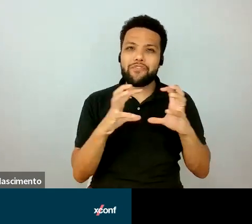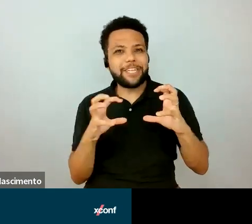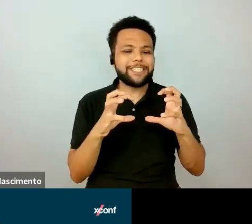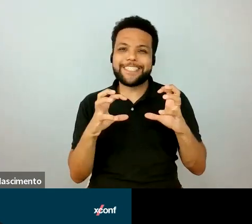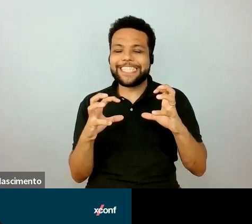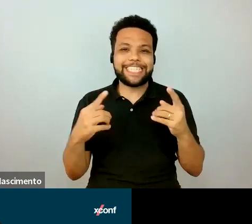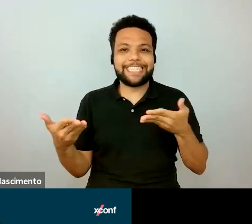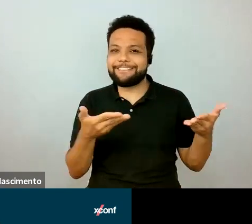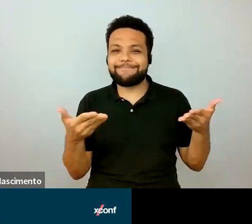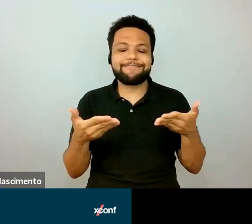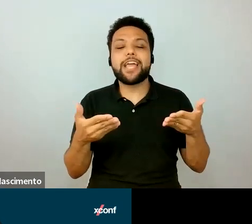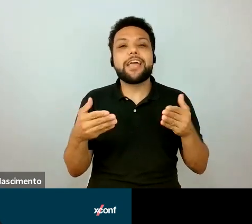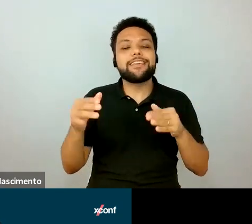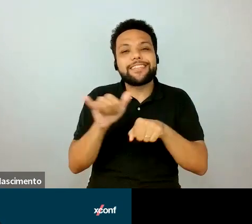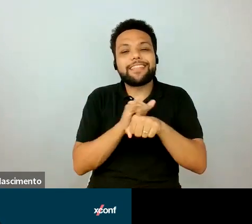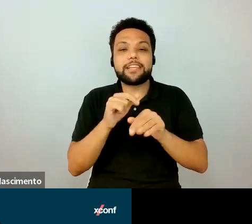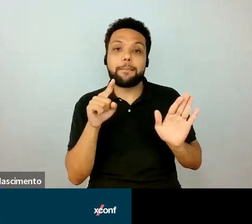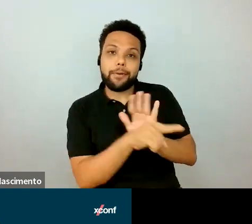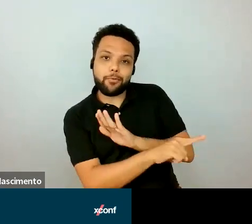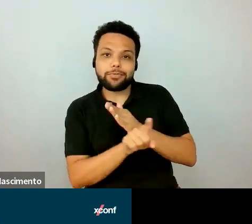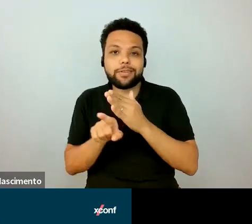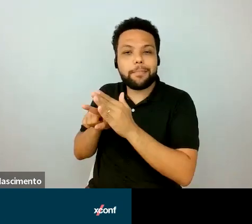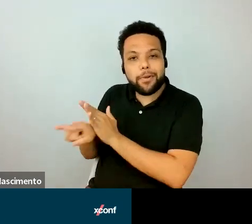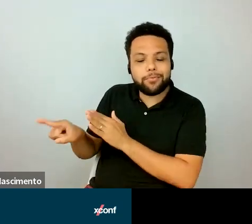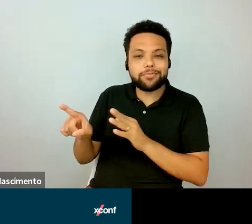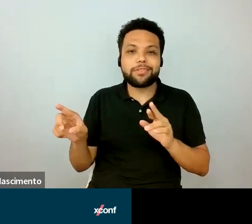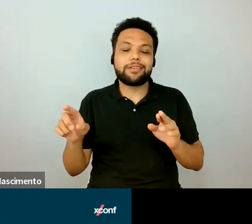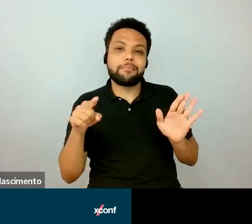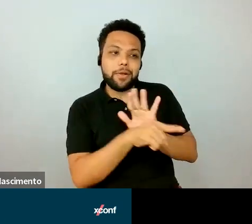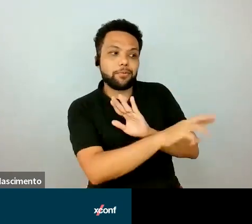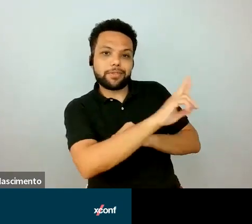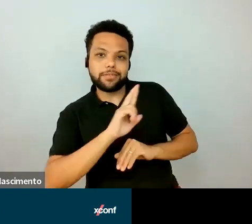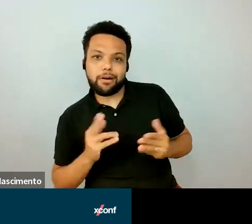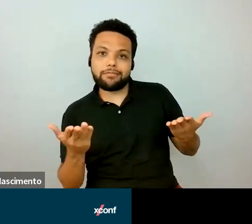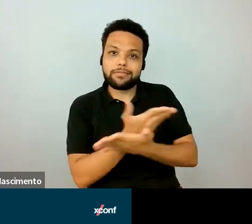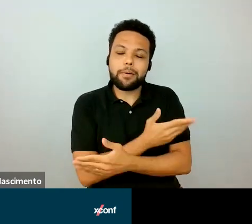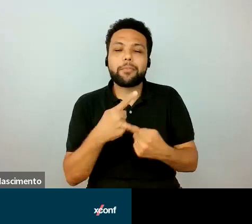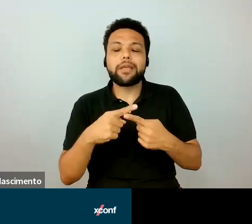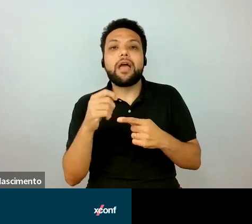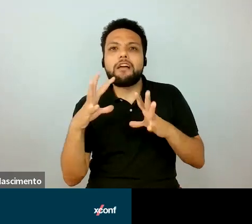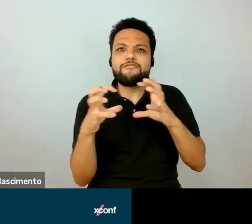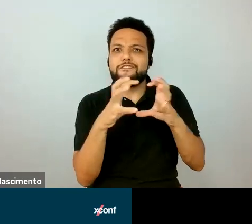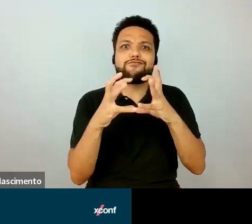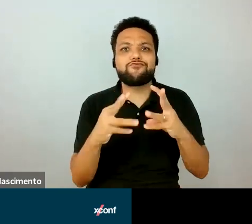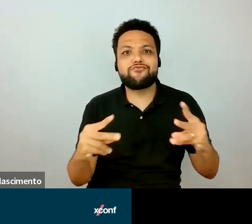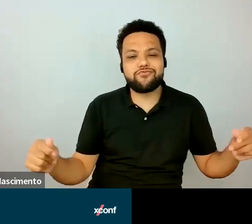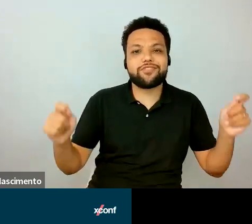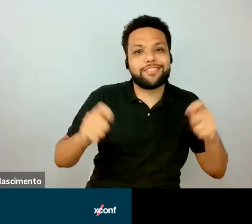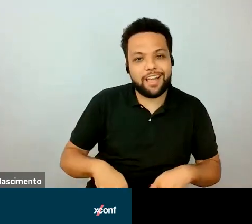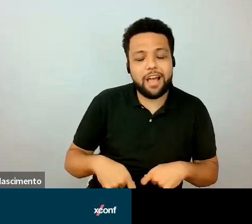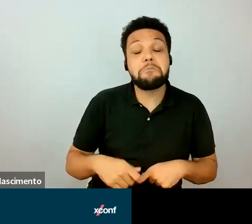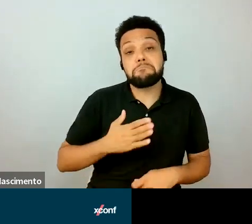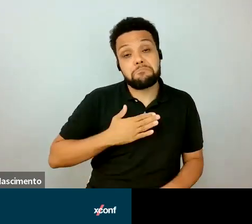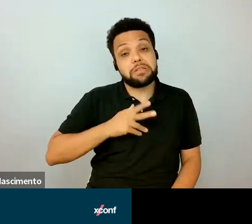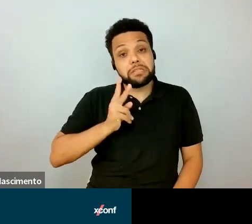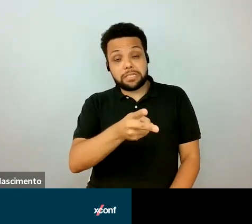essa tática de fazer perguntas funciona super bem, sempre funcionou para mim. E o terceiro e o pior caso, na verdade, é que a pessoa vai